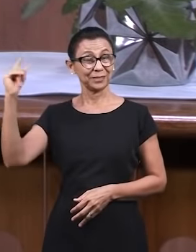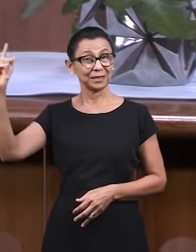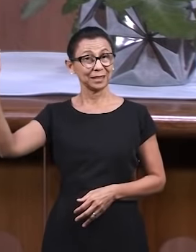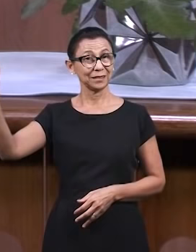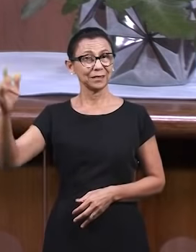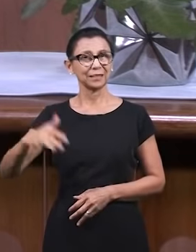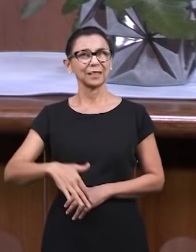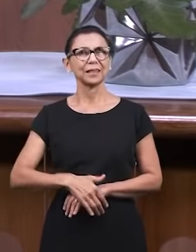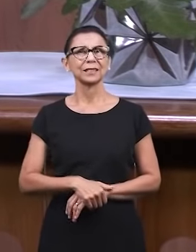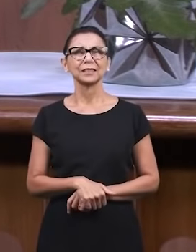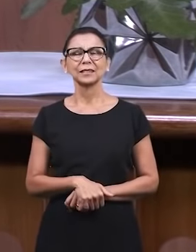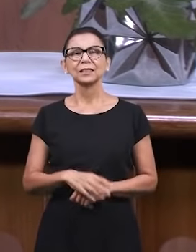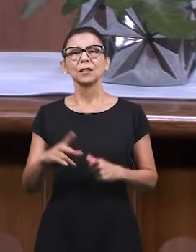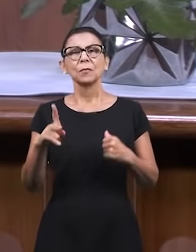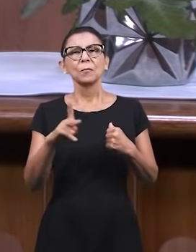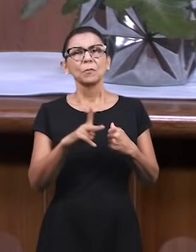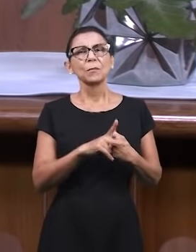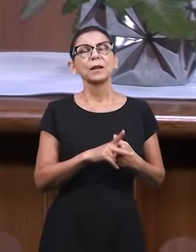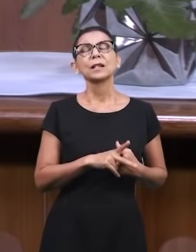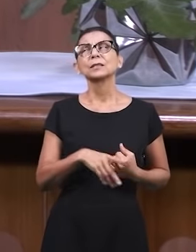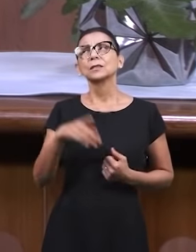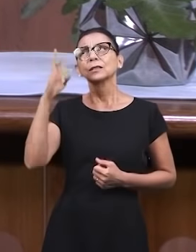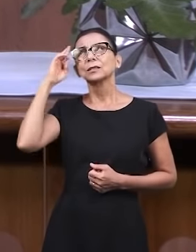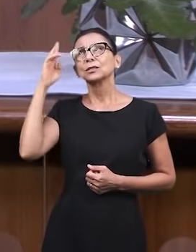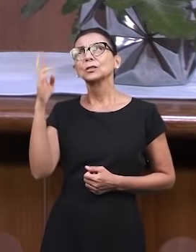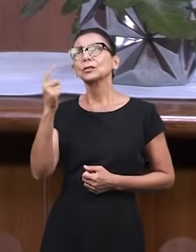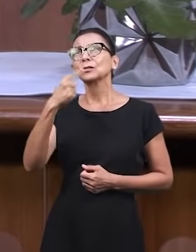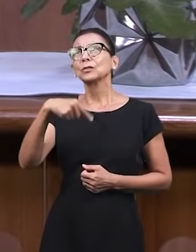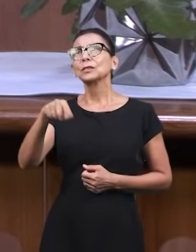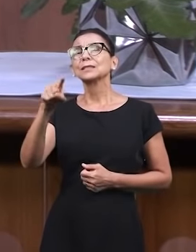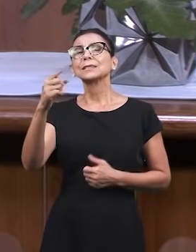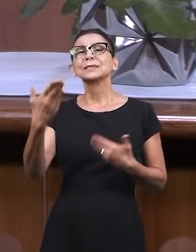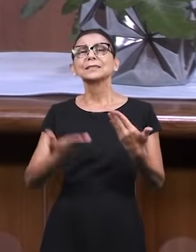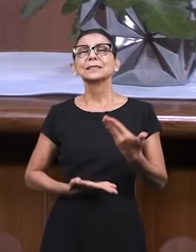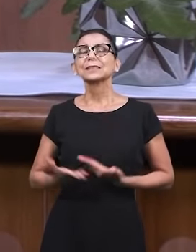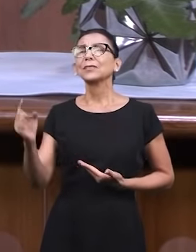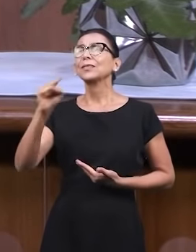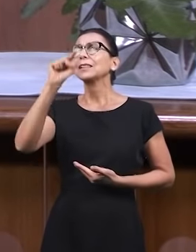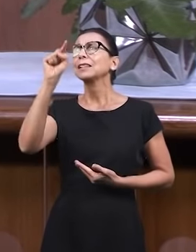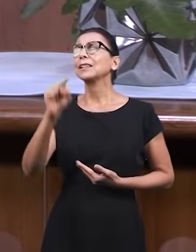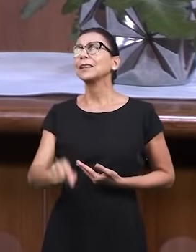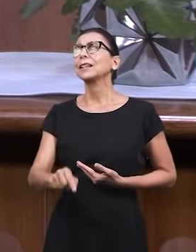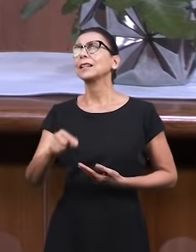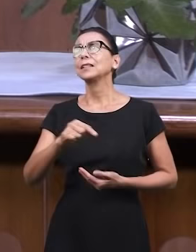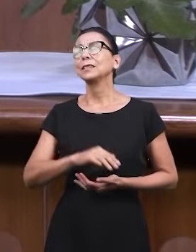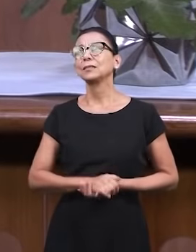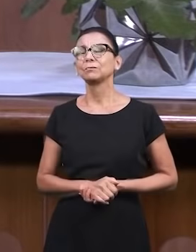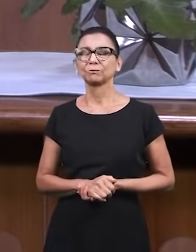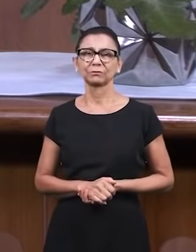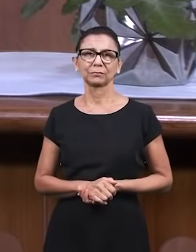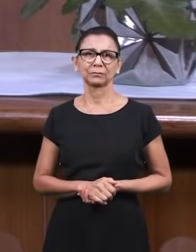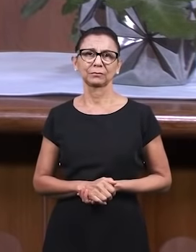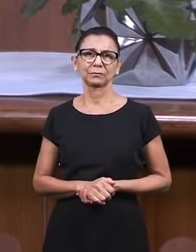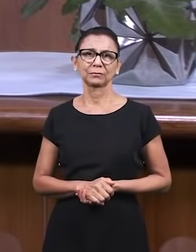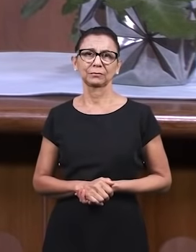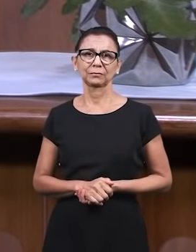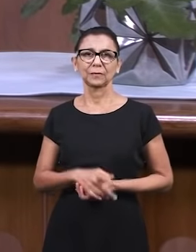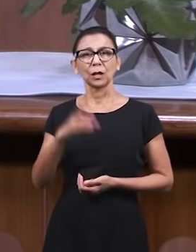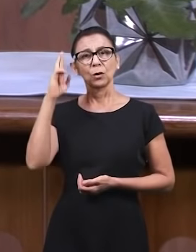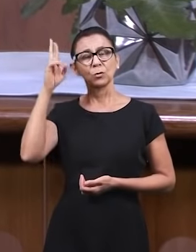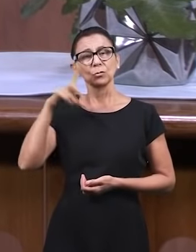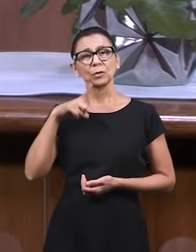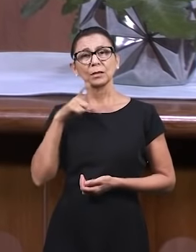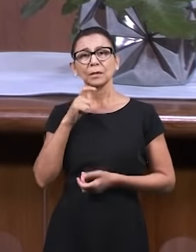assim: Senhor, para quem iremos nós? Tu tens as palavras da vida eterna. Pedro entendeu uma